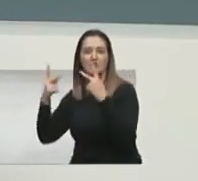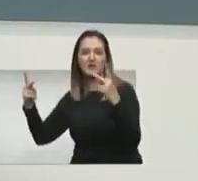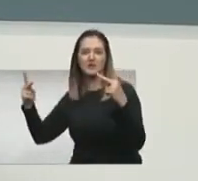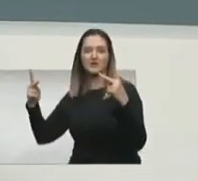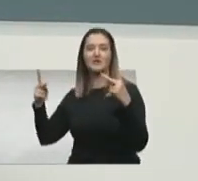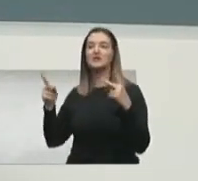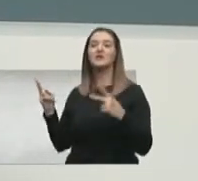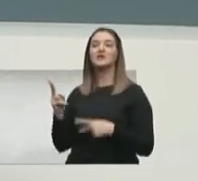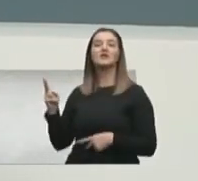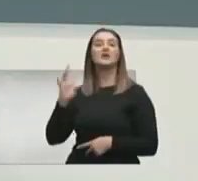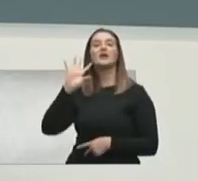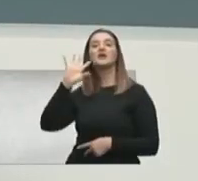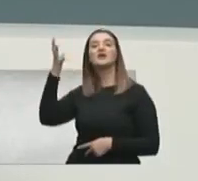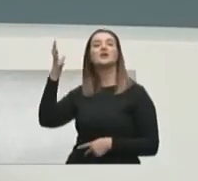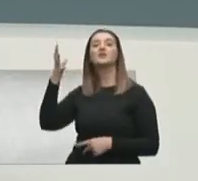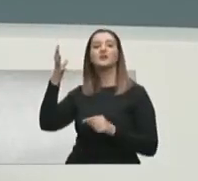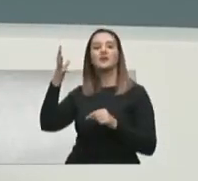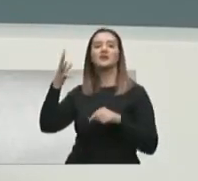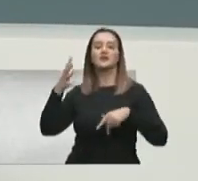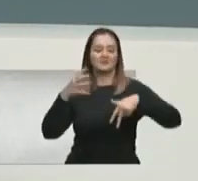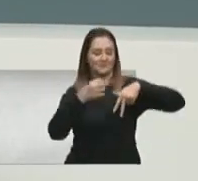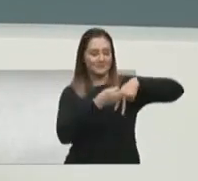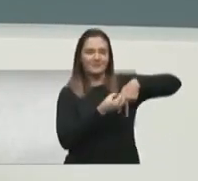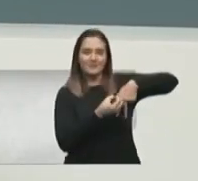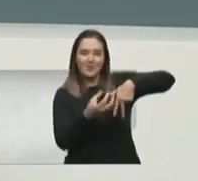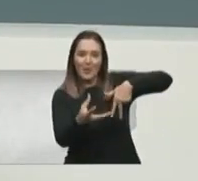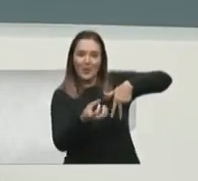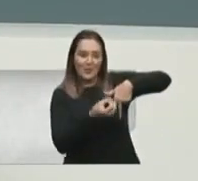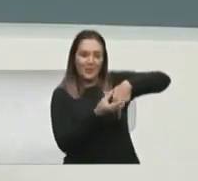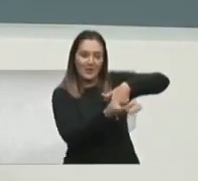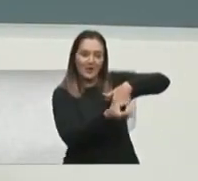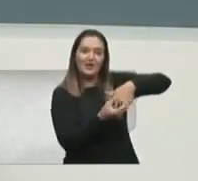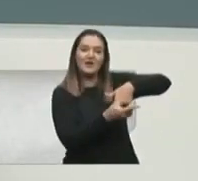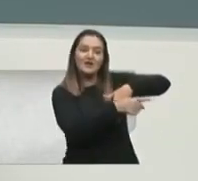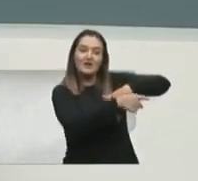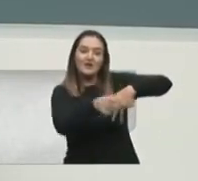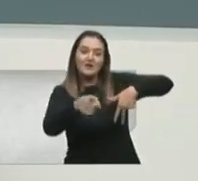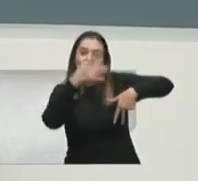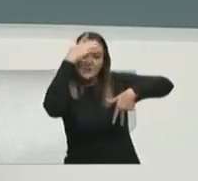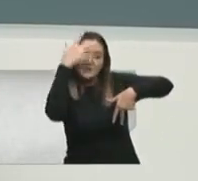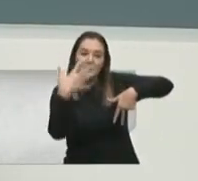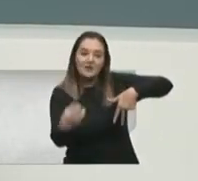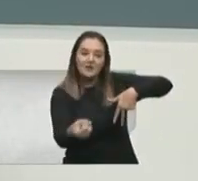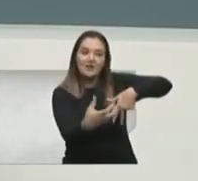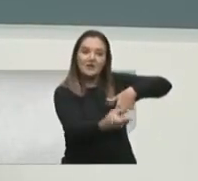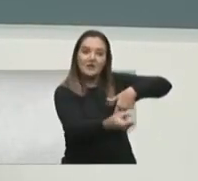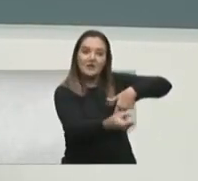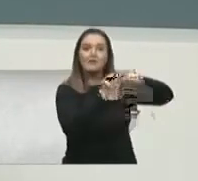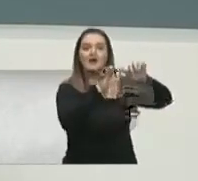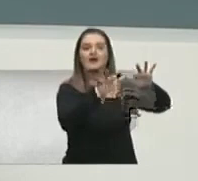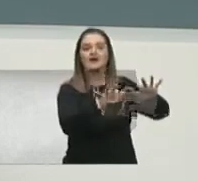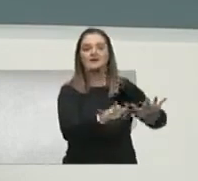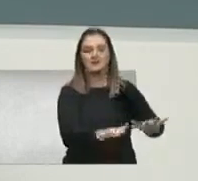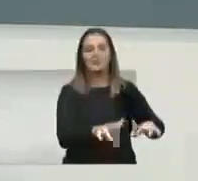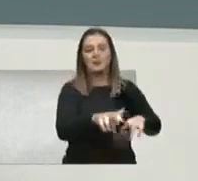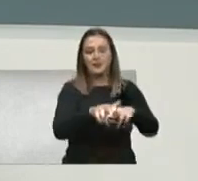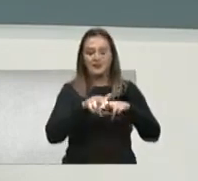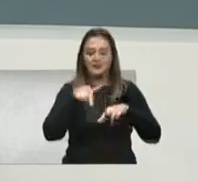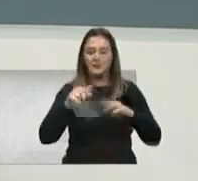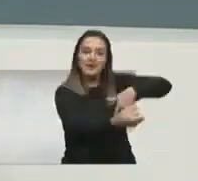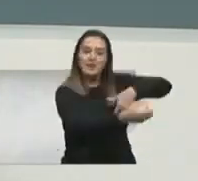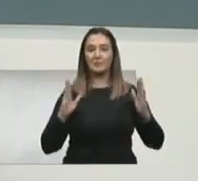o que eles decidiram fazer? Doar os órgãos do filho para abençoar outras vidas. E agora, durante esse